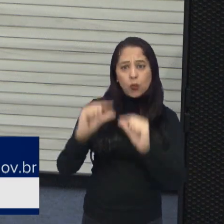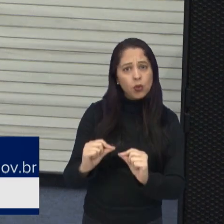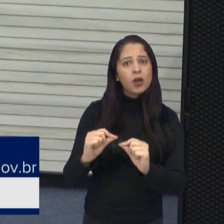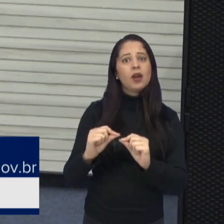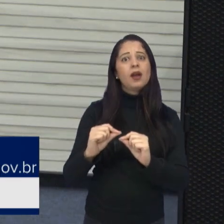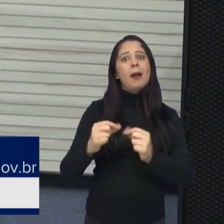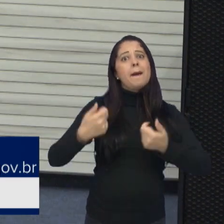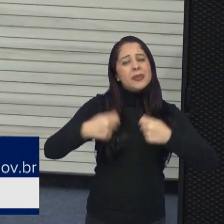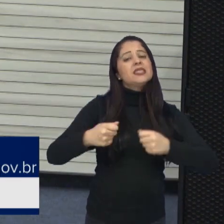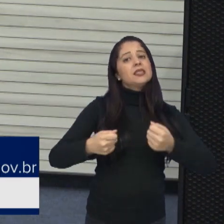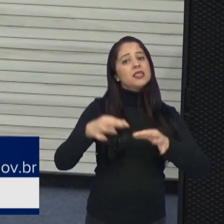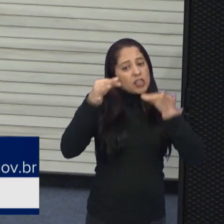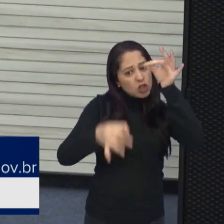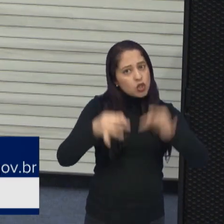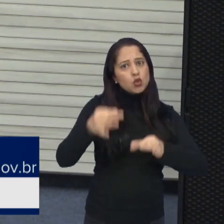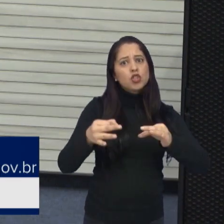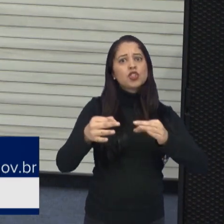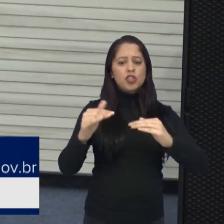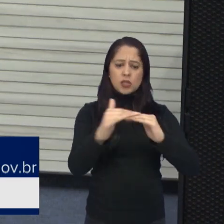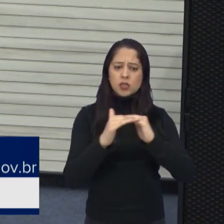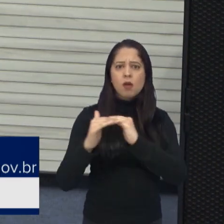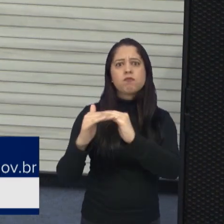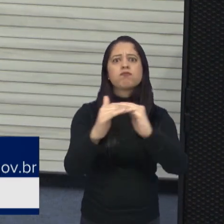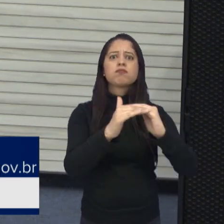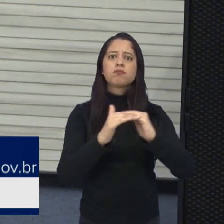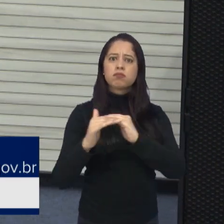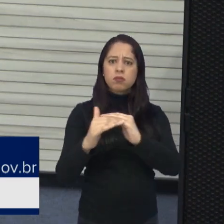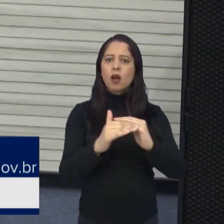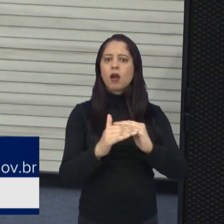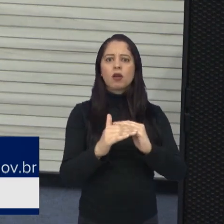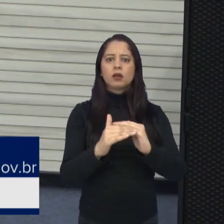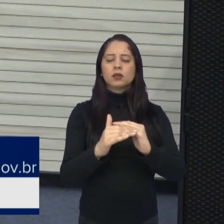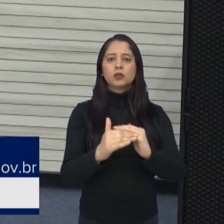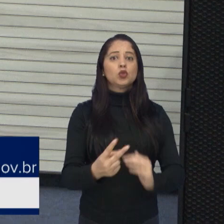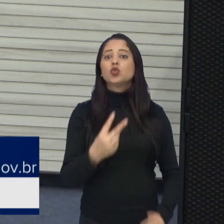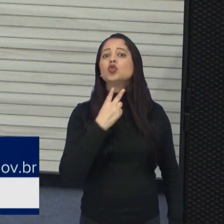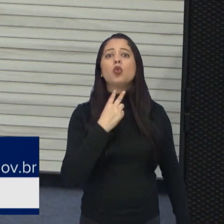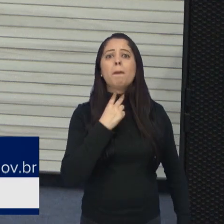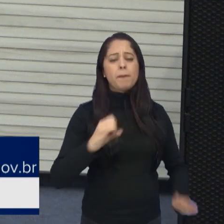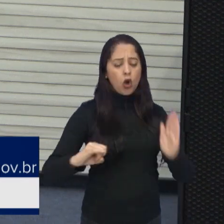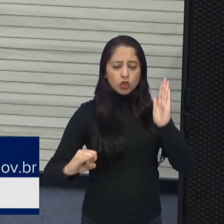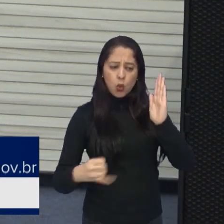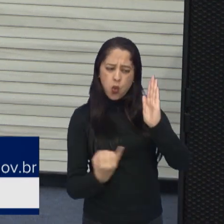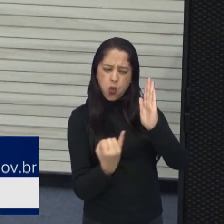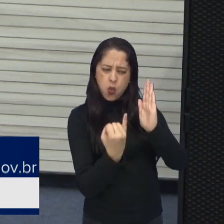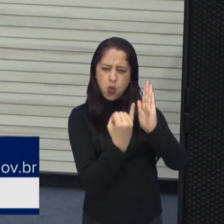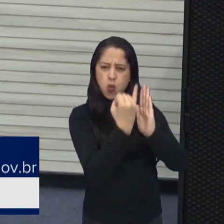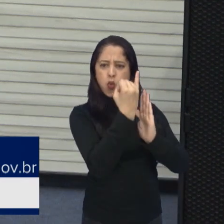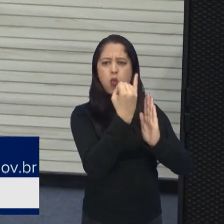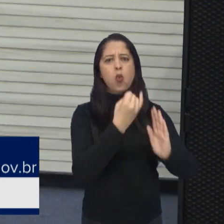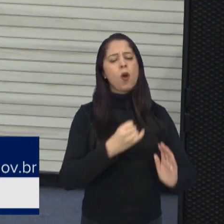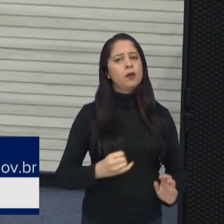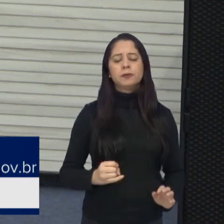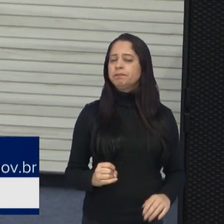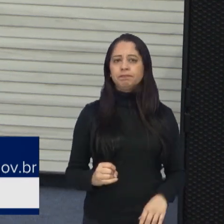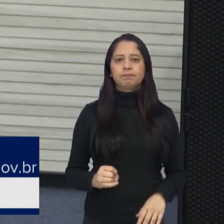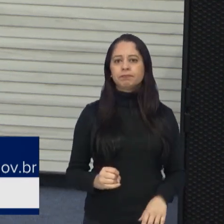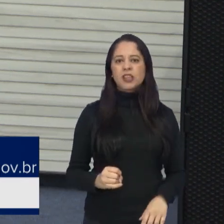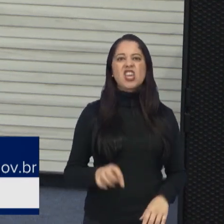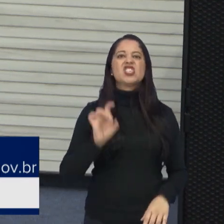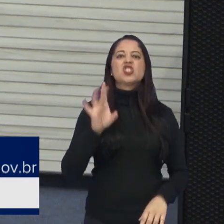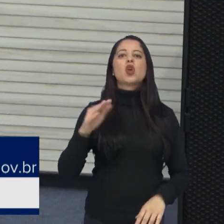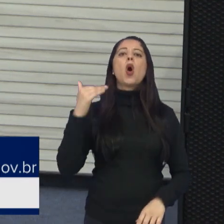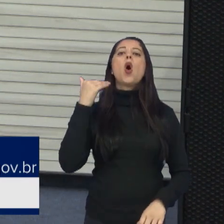justiça social. Para ter justiça social, não pode ter os juros para os bancos ganharem e